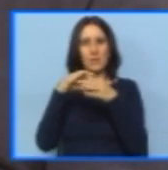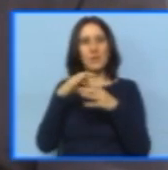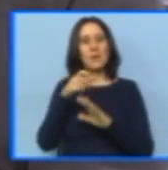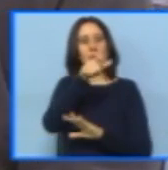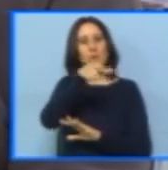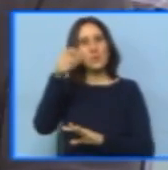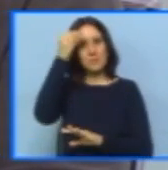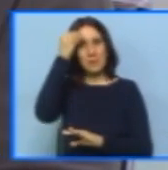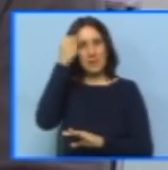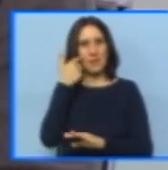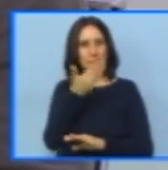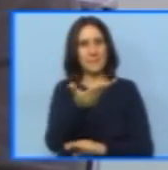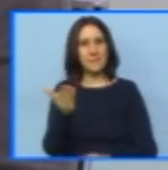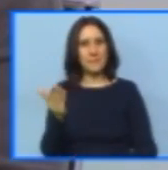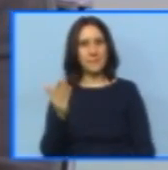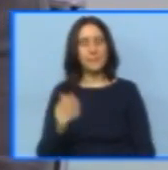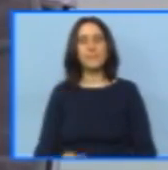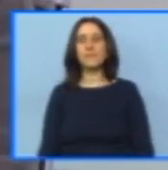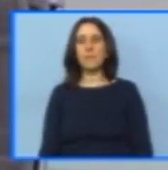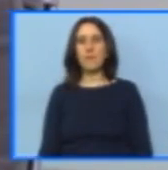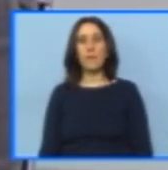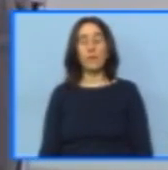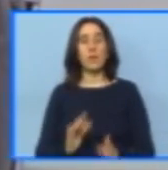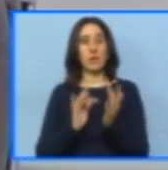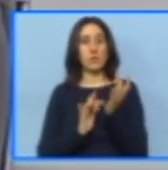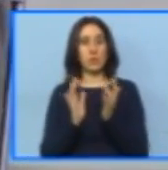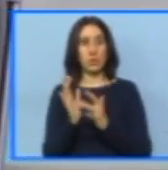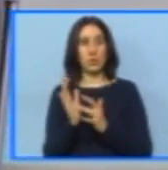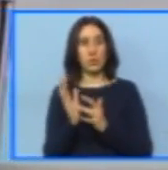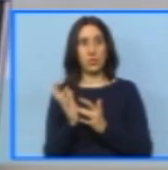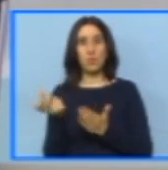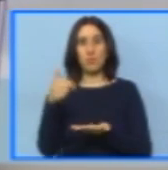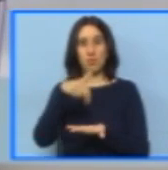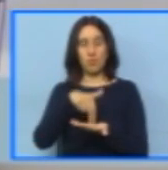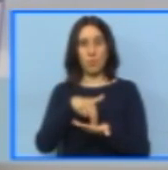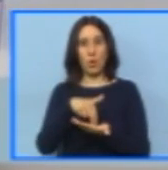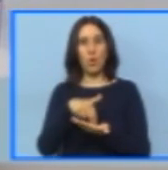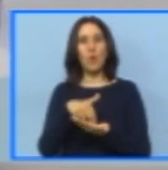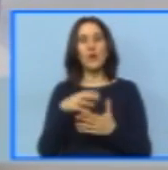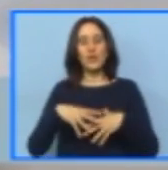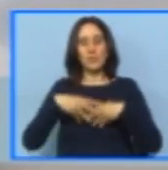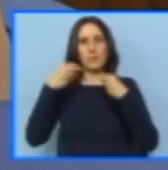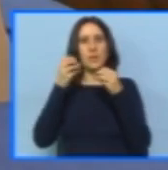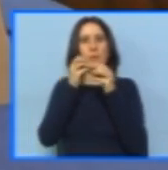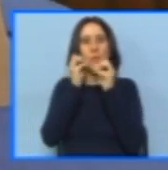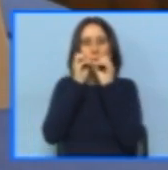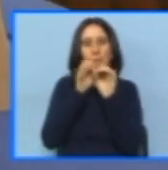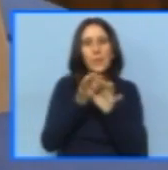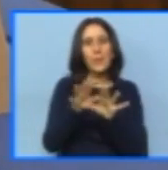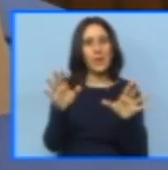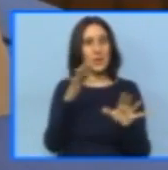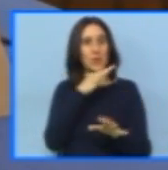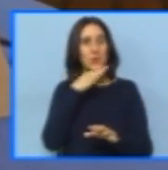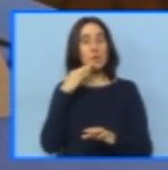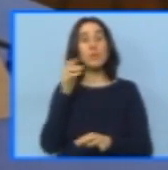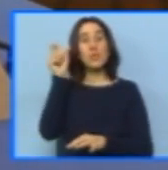discípulos. Jesus vem, o Espírito é soprado sobre eles, o que é curioso. São Lucas diz que foi 50 dias